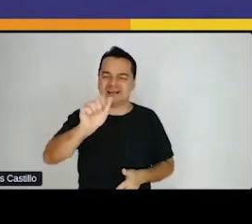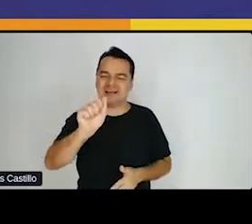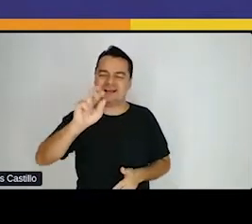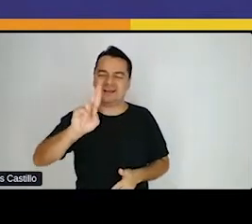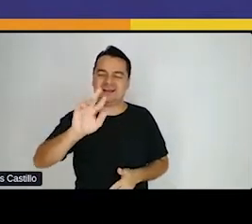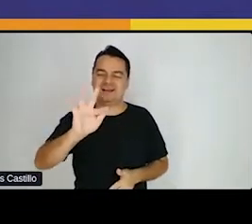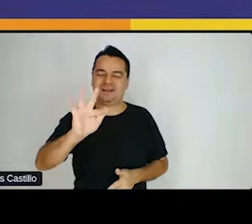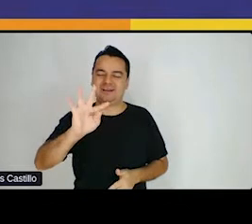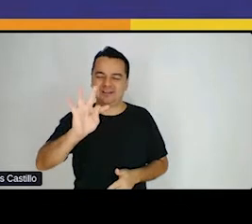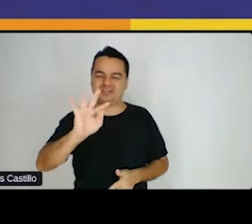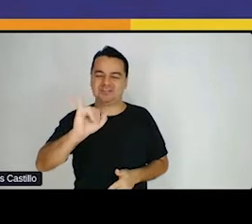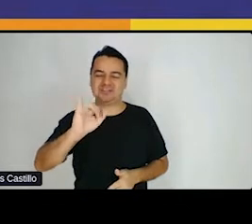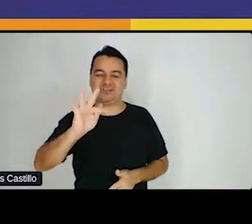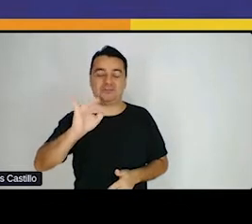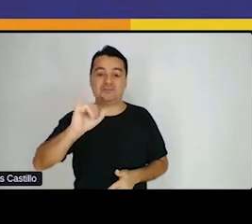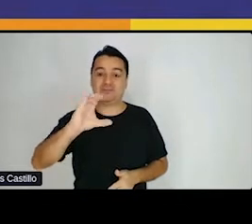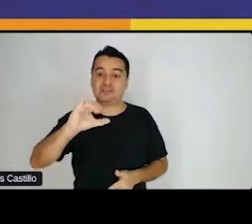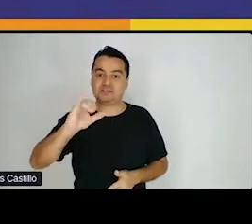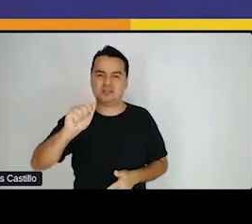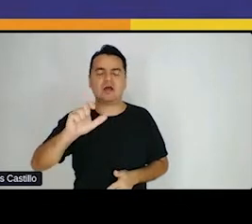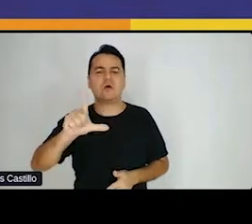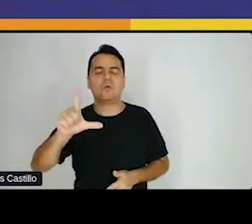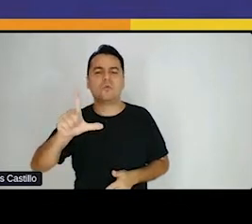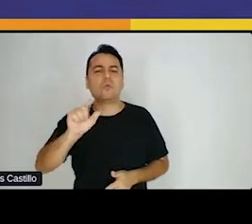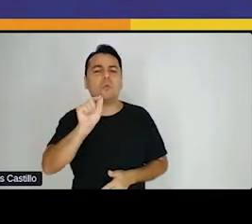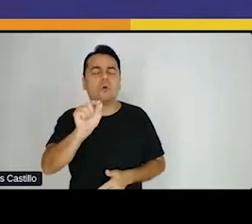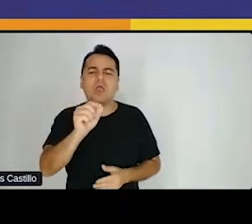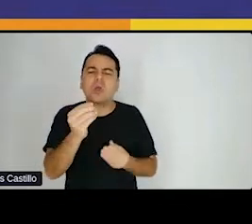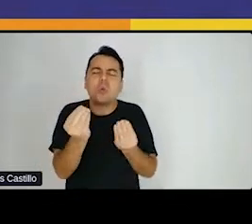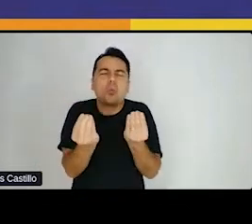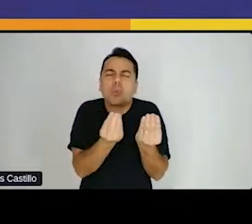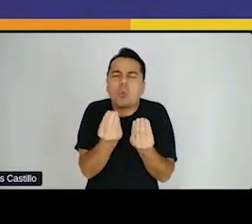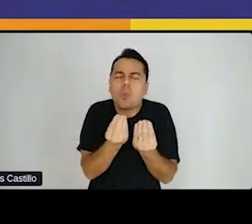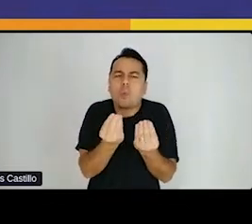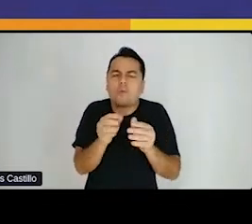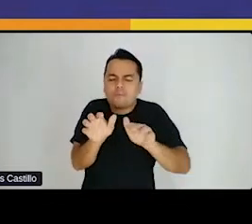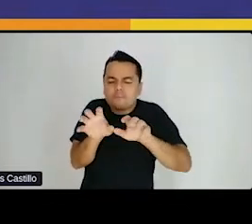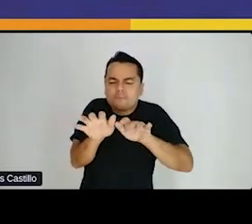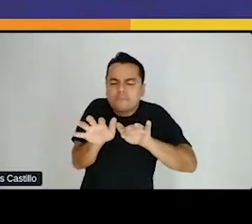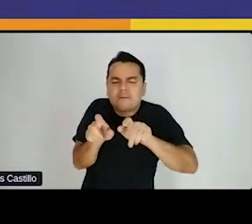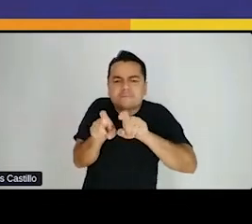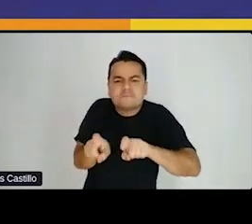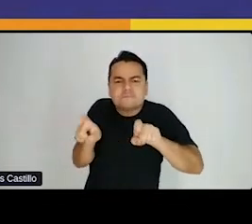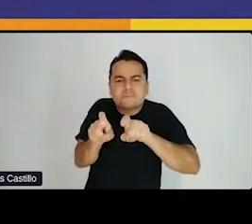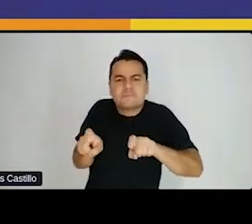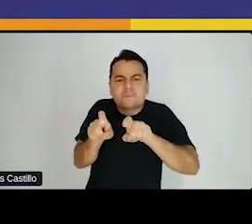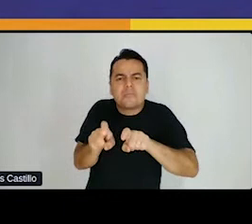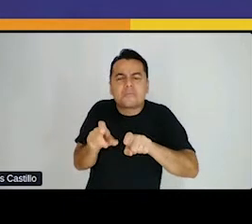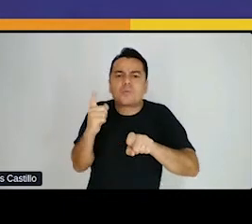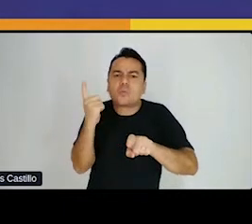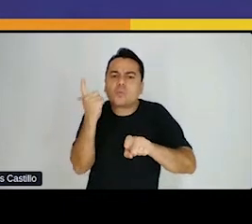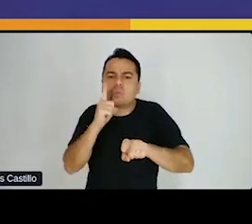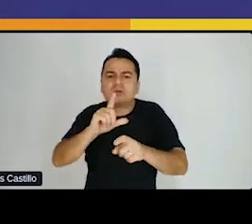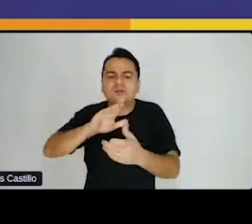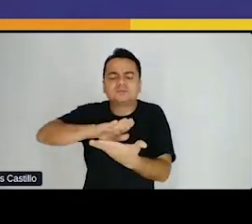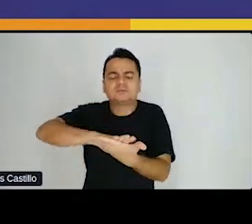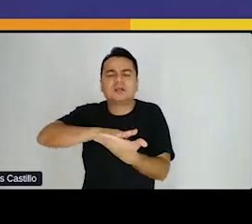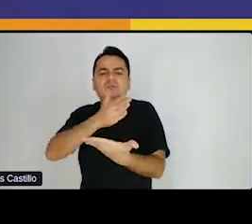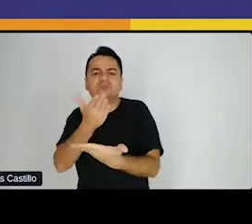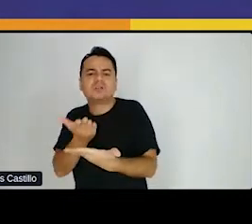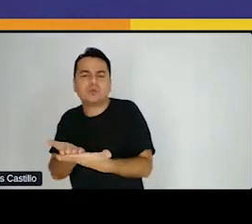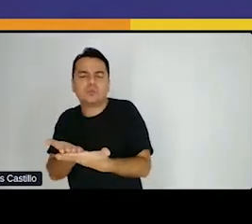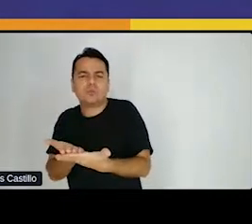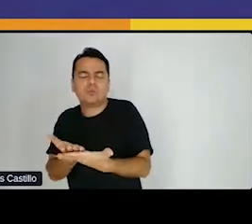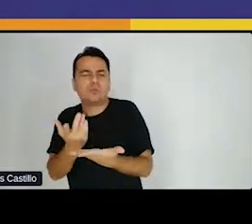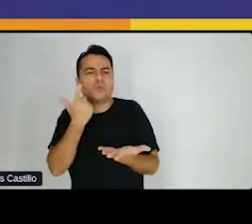em alto nível sobre como que uma máquina, né, ela pode realizar uma tradução, ela pode aprender, né, a realizar uma